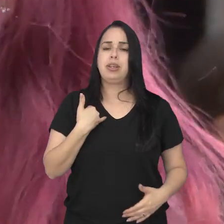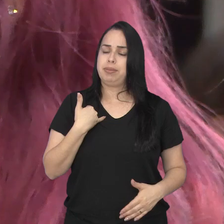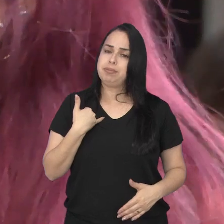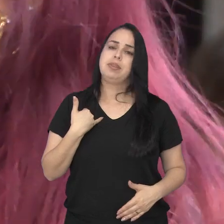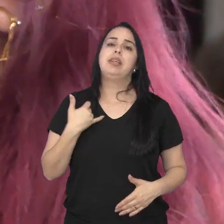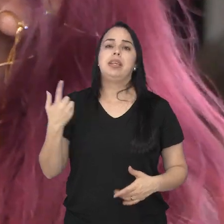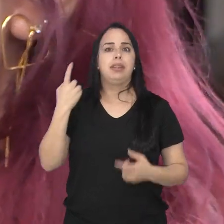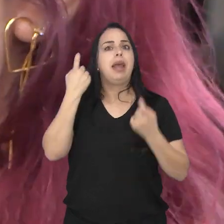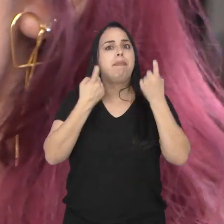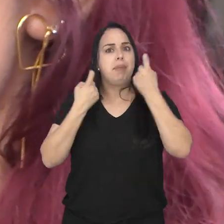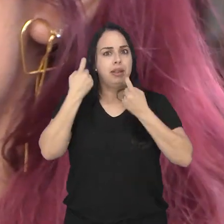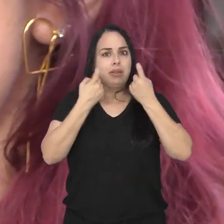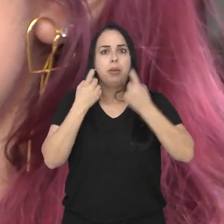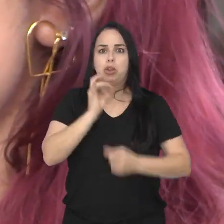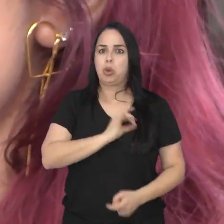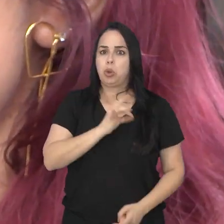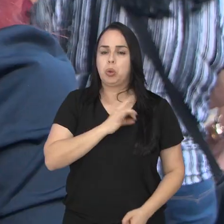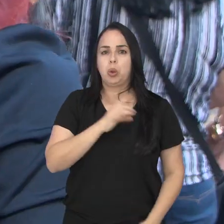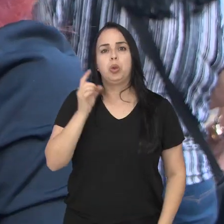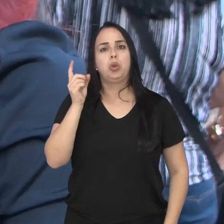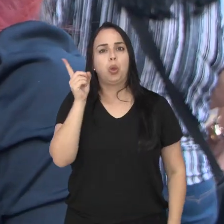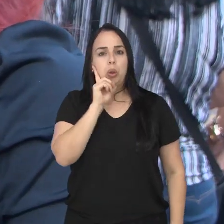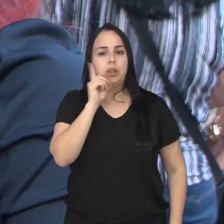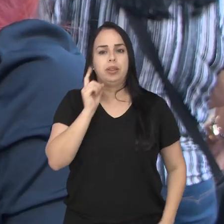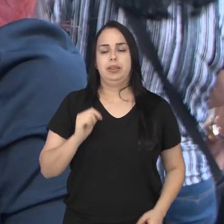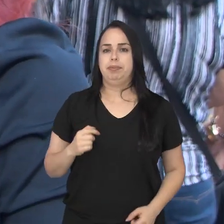e vive esse medo diariamente